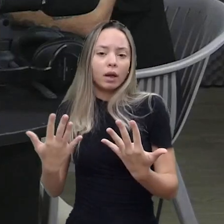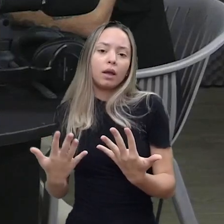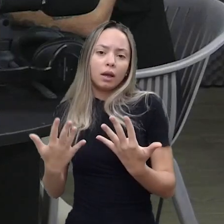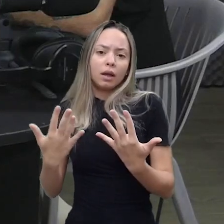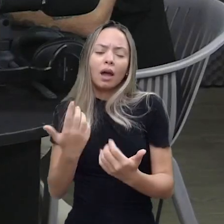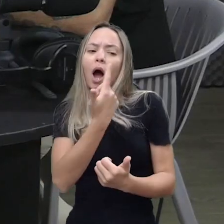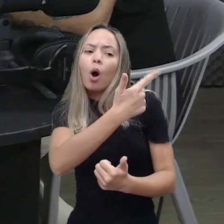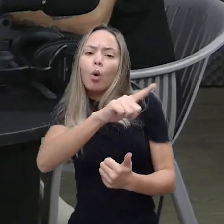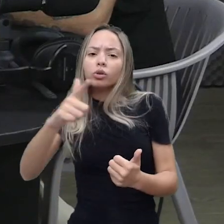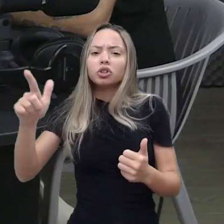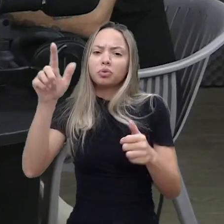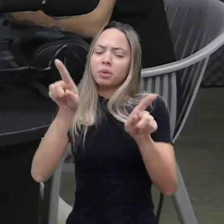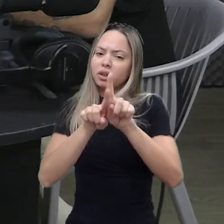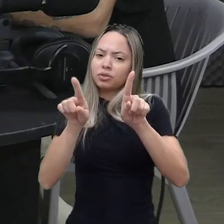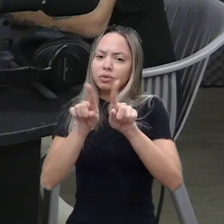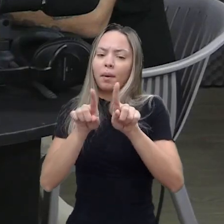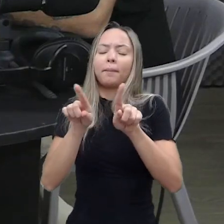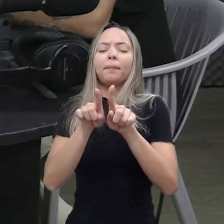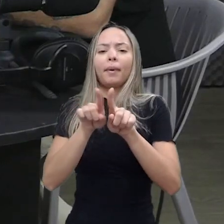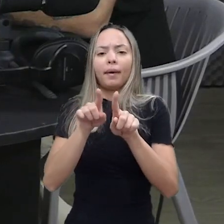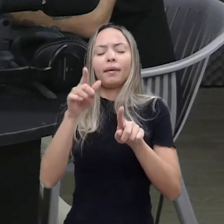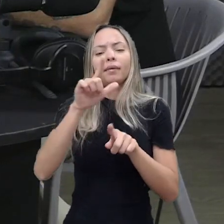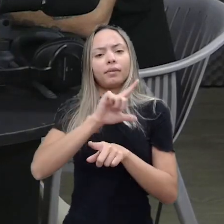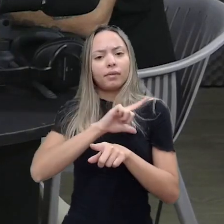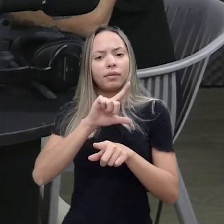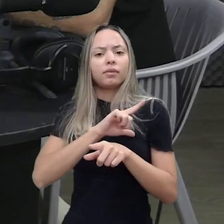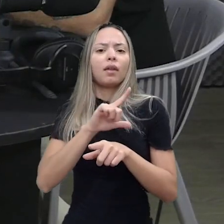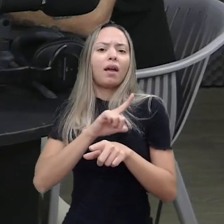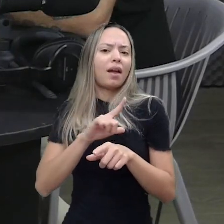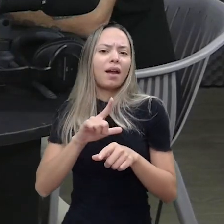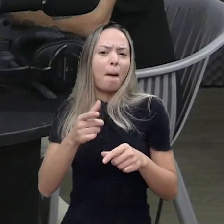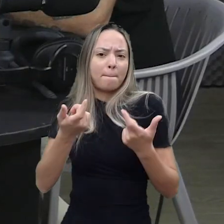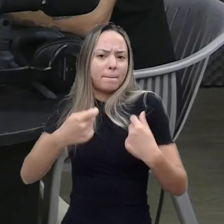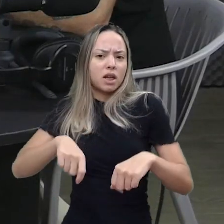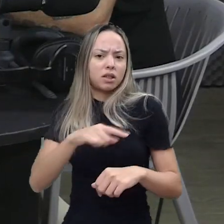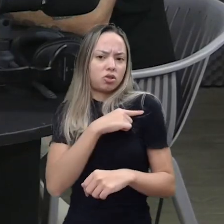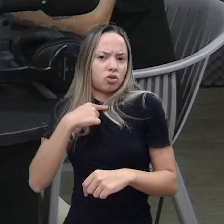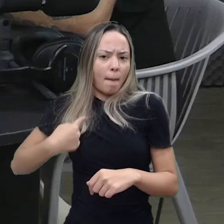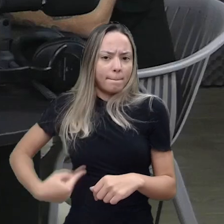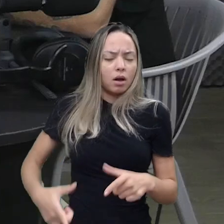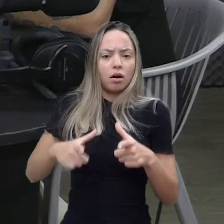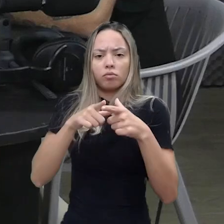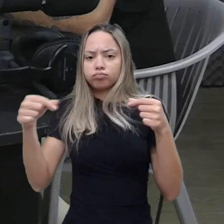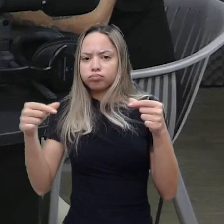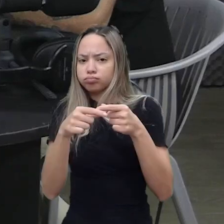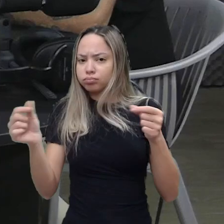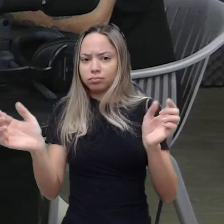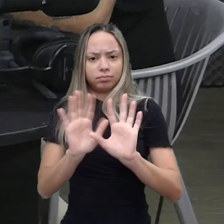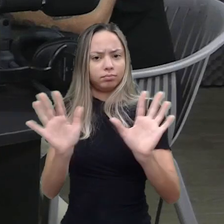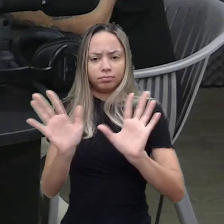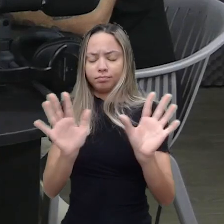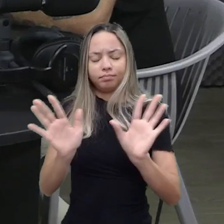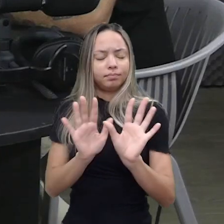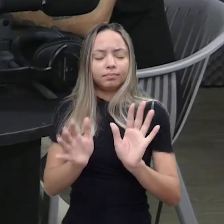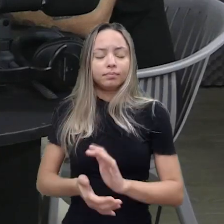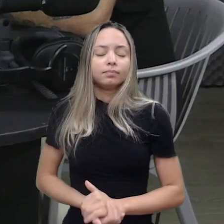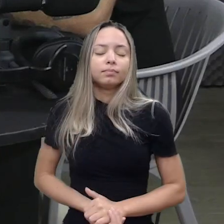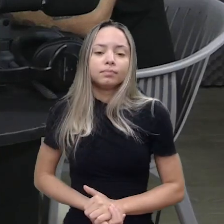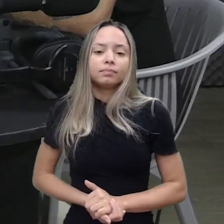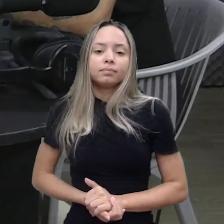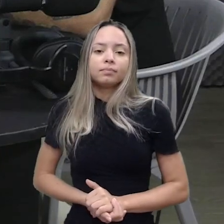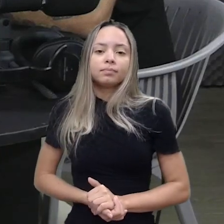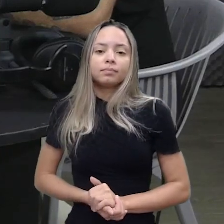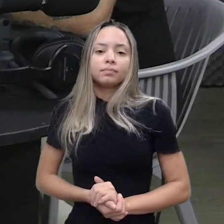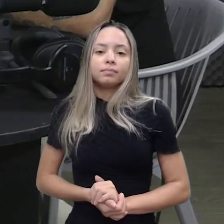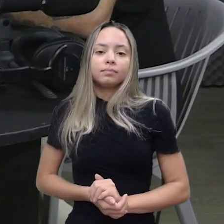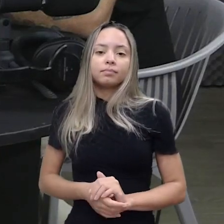sem necessariamente serem descendentes de um japonês, de um chinês, né, de algum descendente oriental. Então,